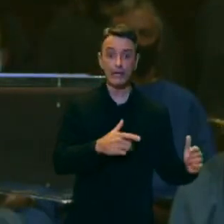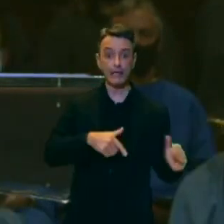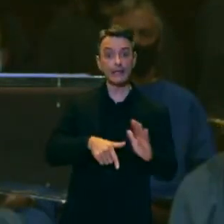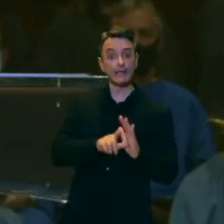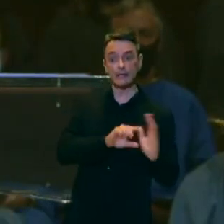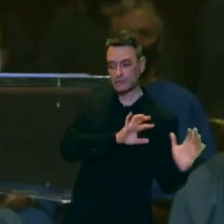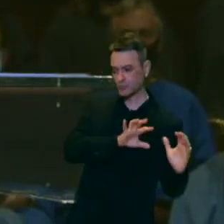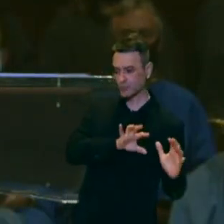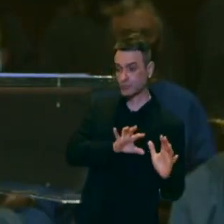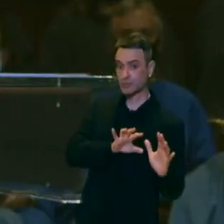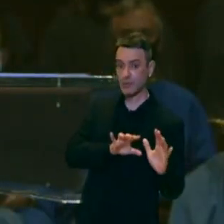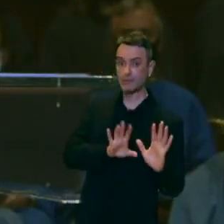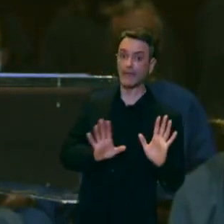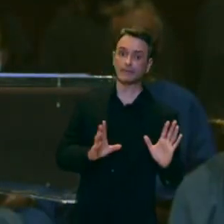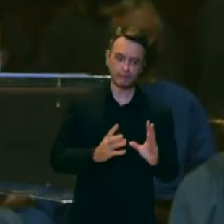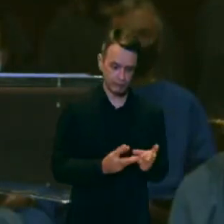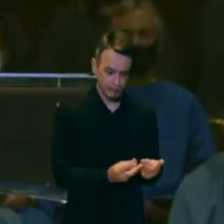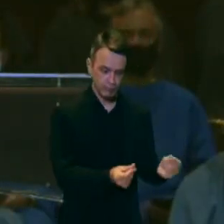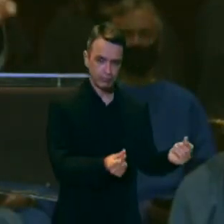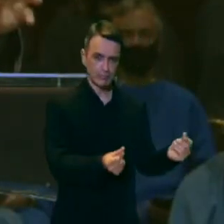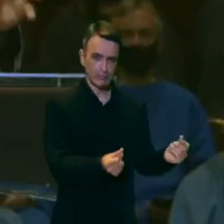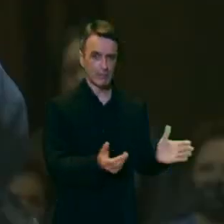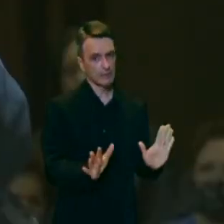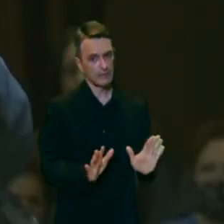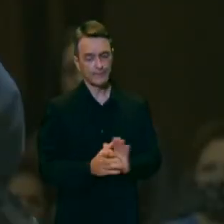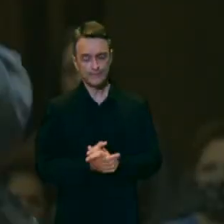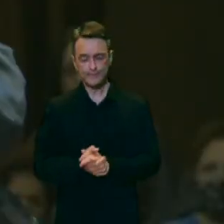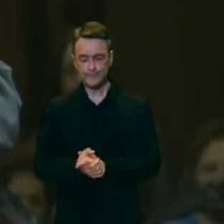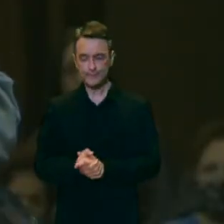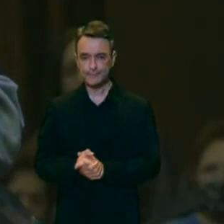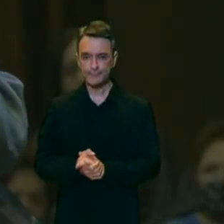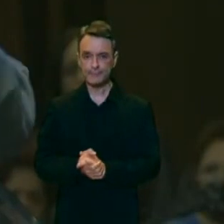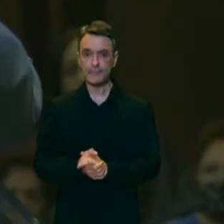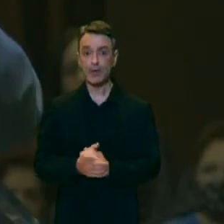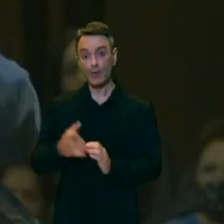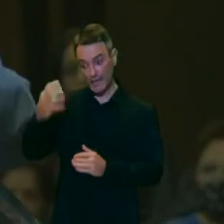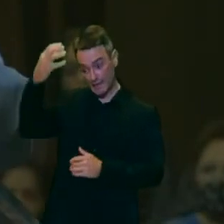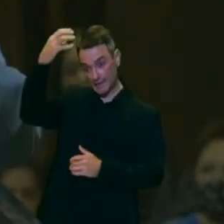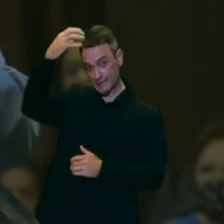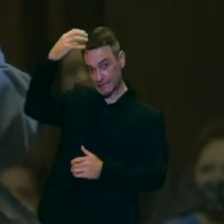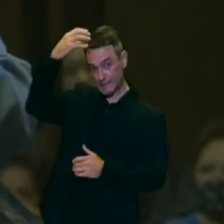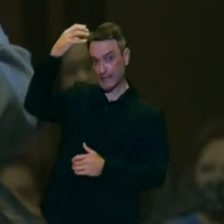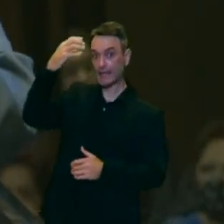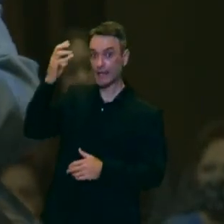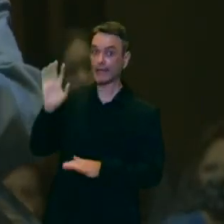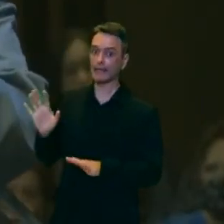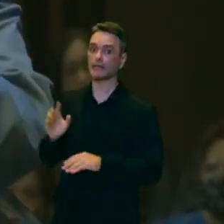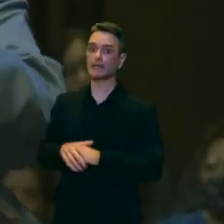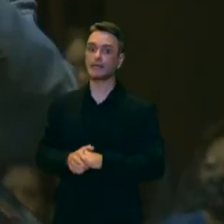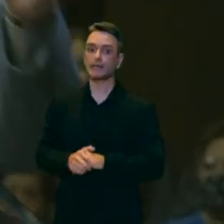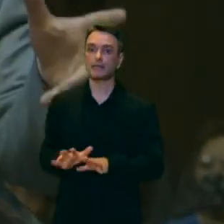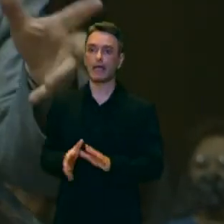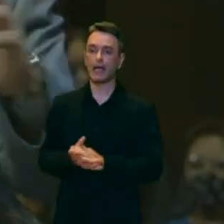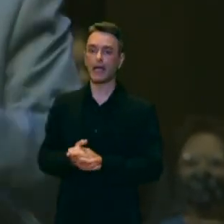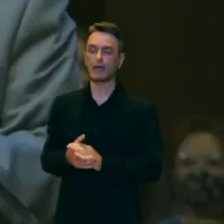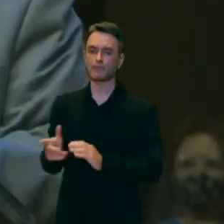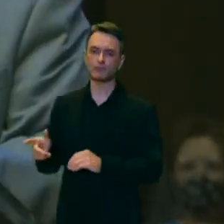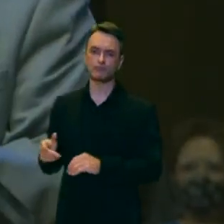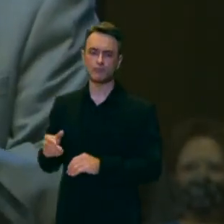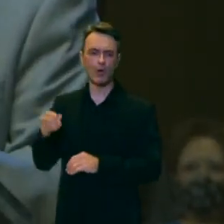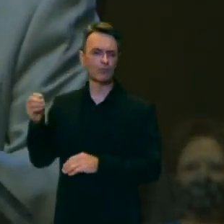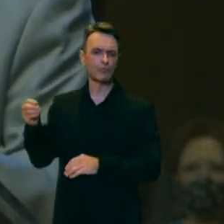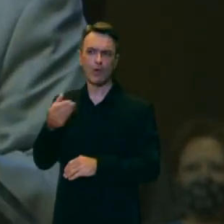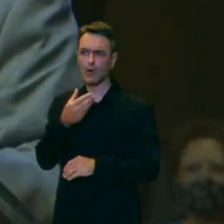desses povos. E aí então coloca Zedequias como rei no lugar do seu sobrinho, que era